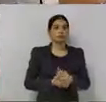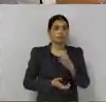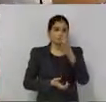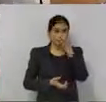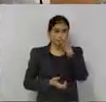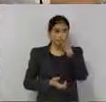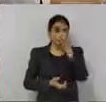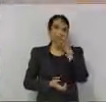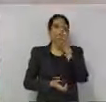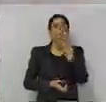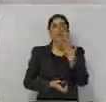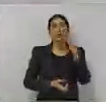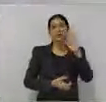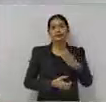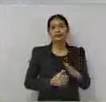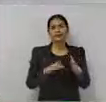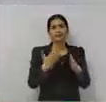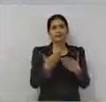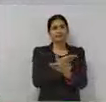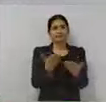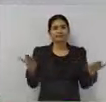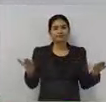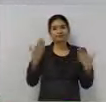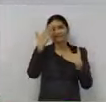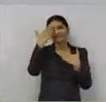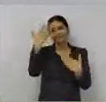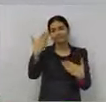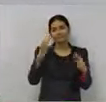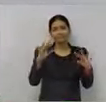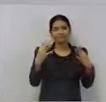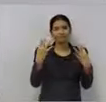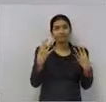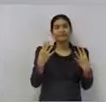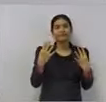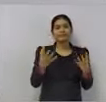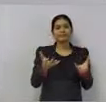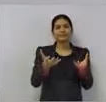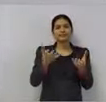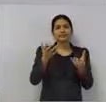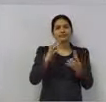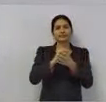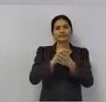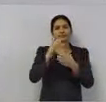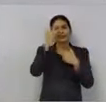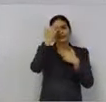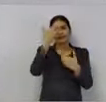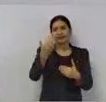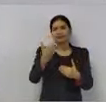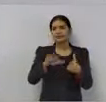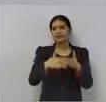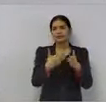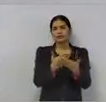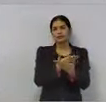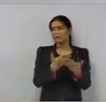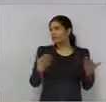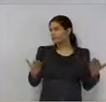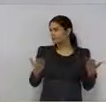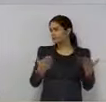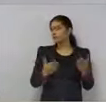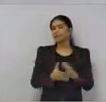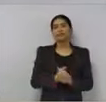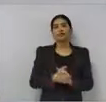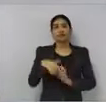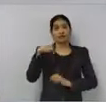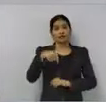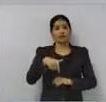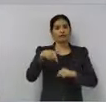Boa tarde a todos e a todas. Muito obrigado, quero agradecer principalmente o comparecimento de todos aqui, que estão aqui no auditório,